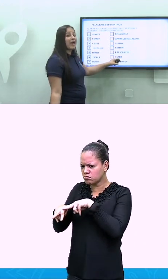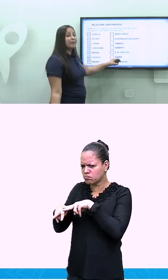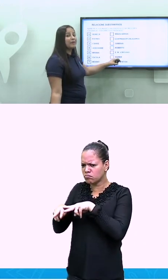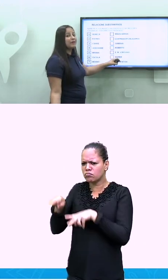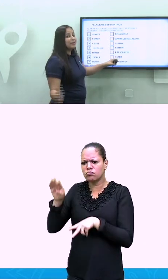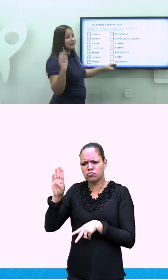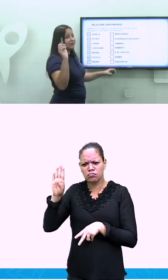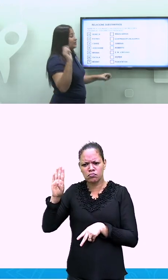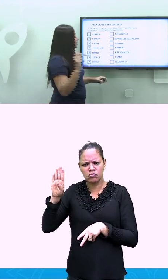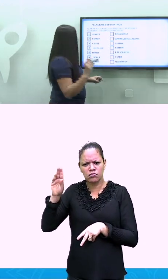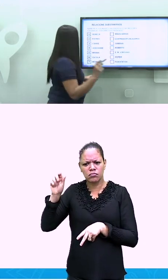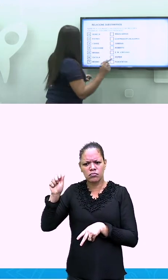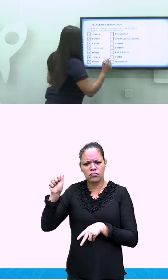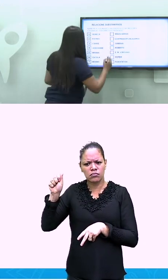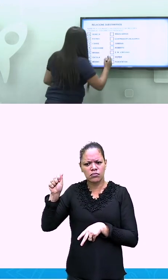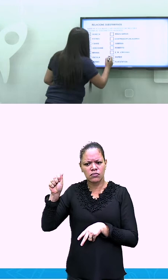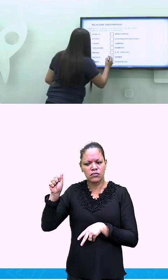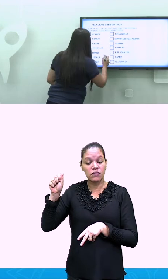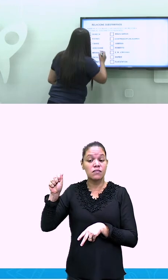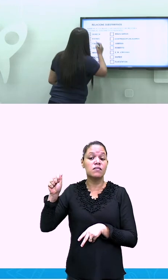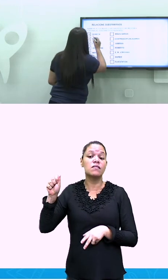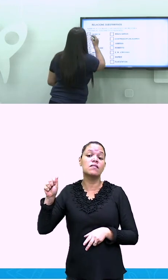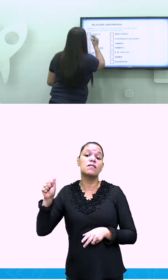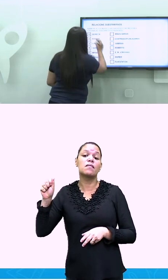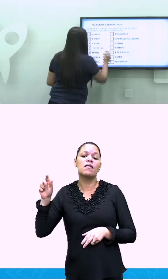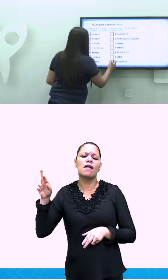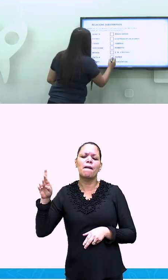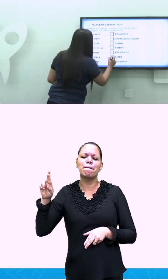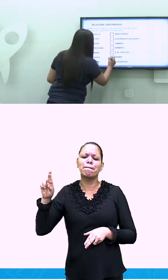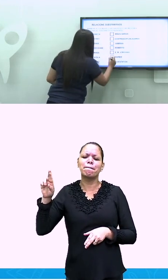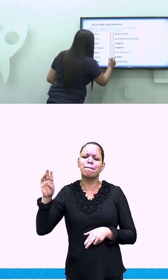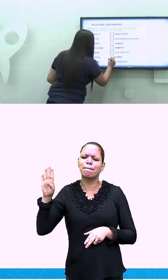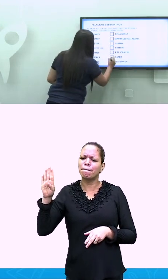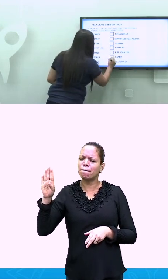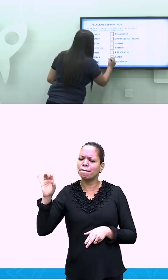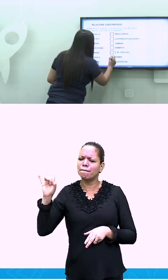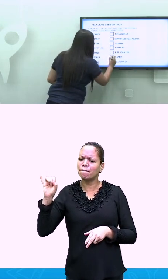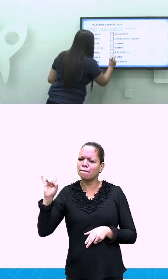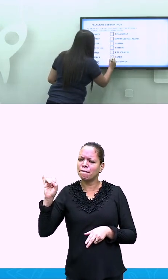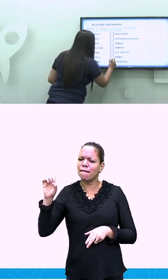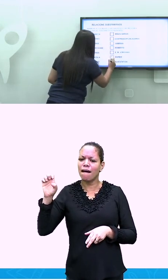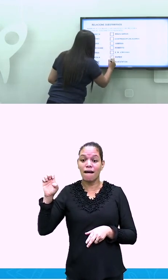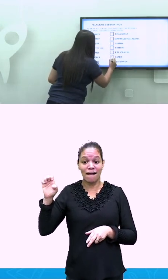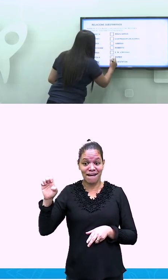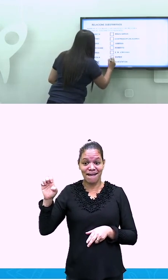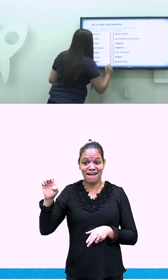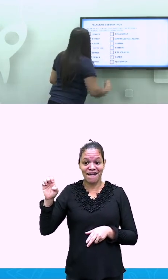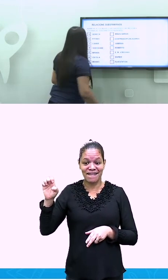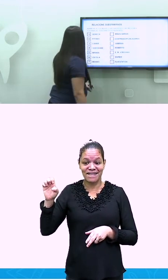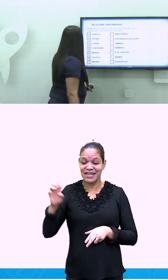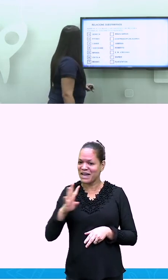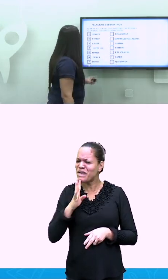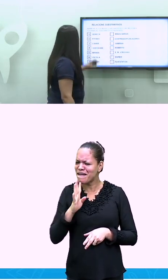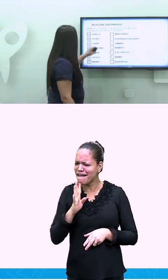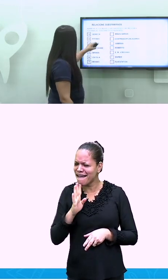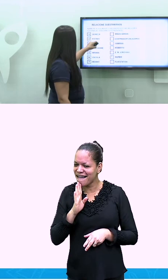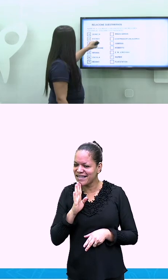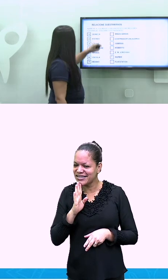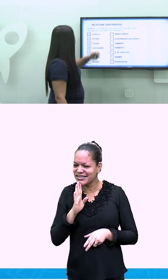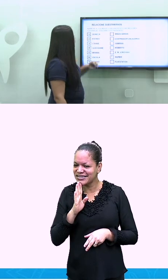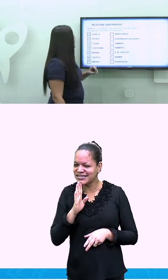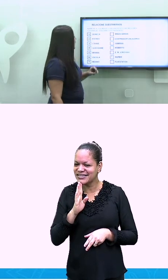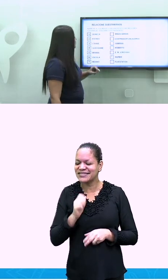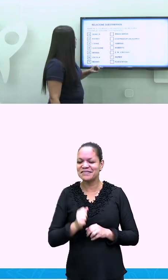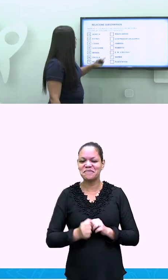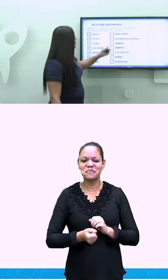boneca Barbie? Tem certeza que as meninas aí conhecem. Então, boneca... Número 1 aqui, a boneca Barbie. Número